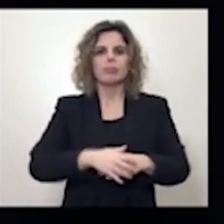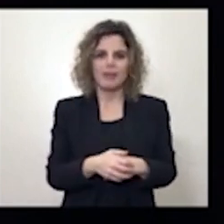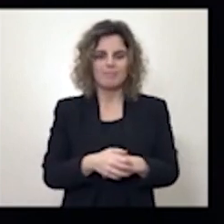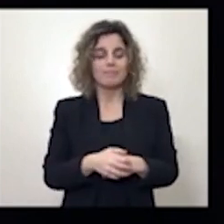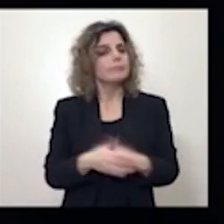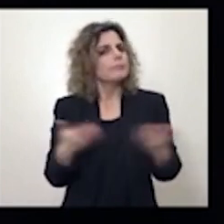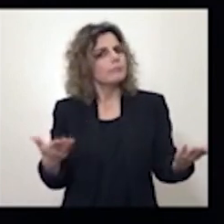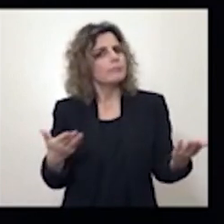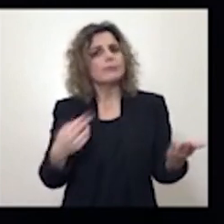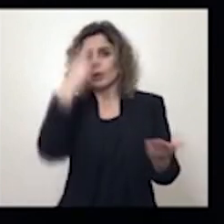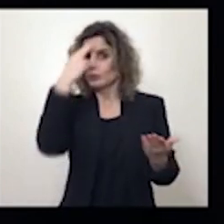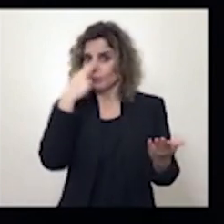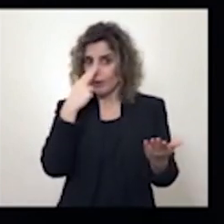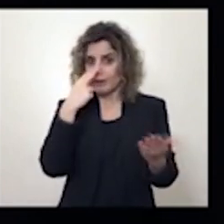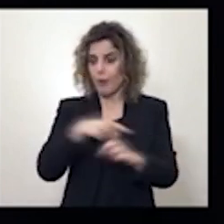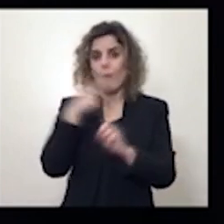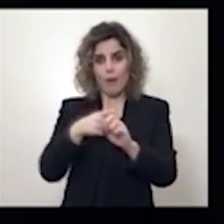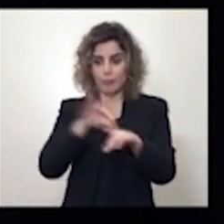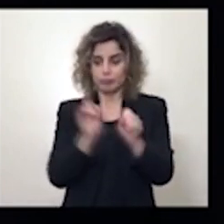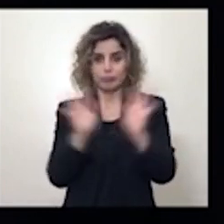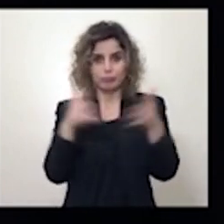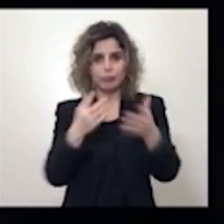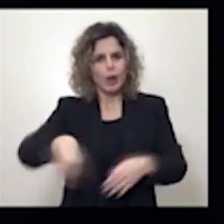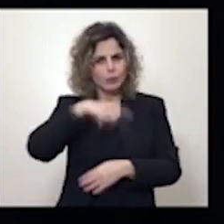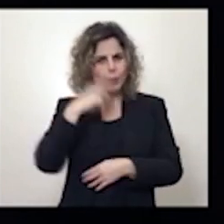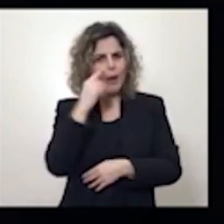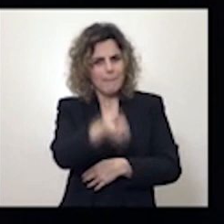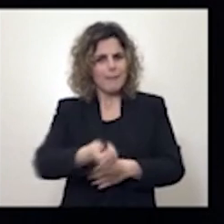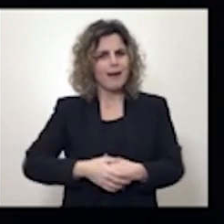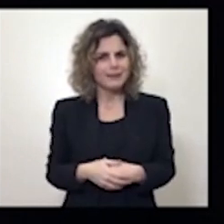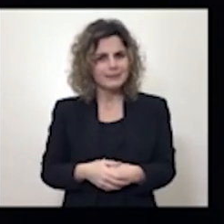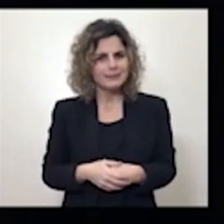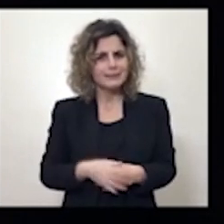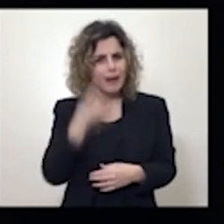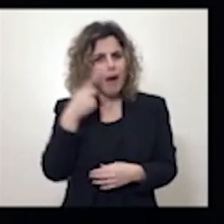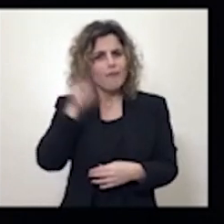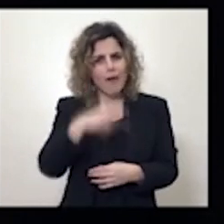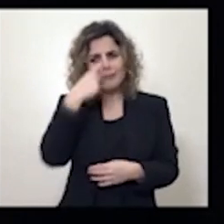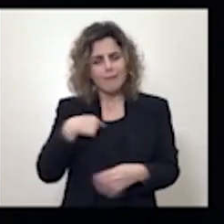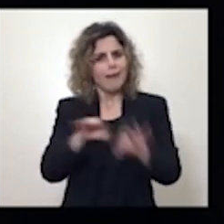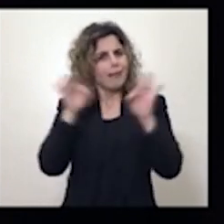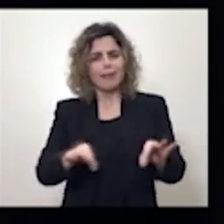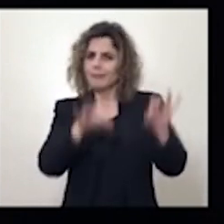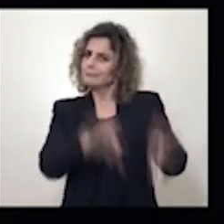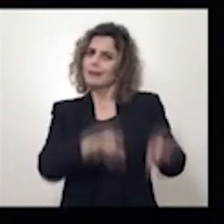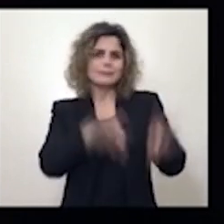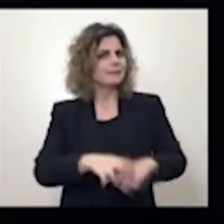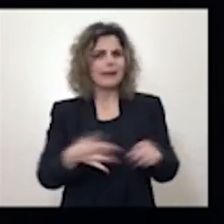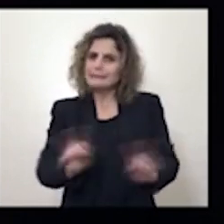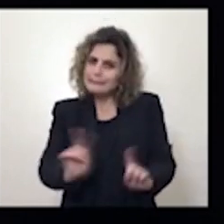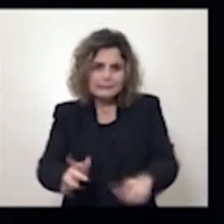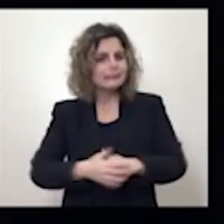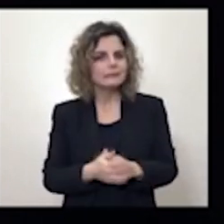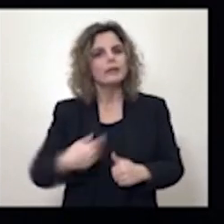bem a história deste ano de pandemia. Não cometeremos os mesmos erros. E temos a